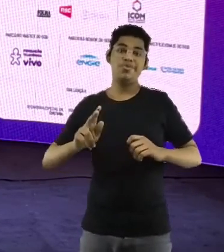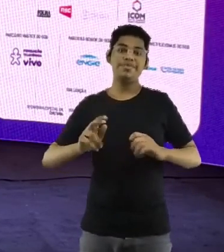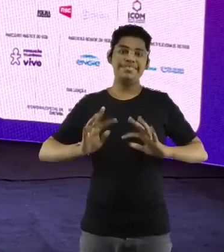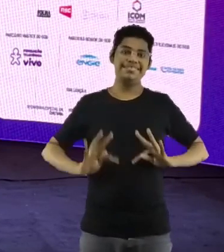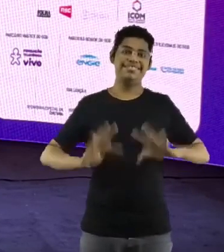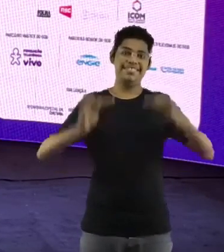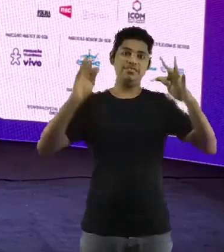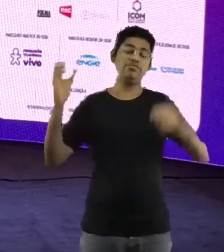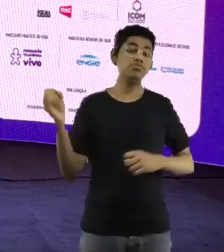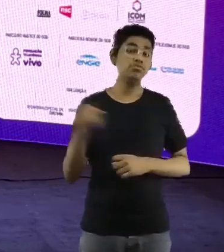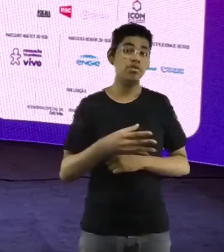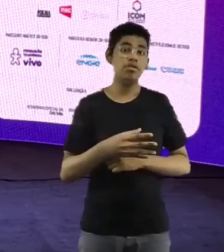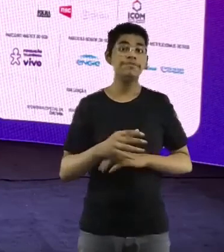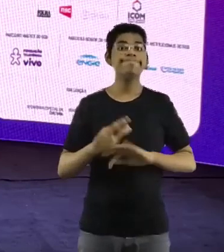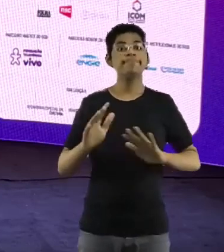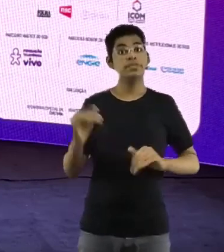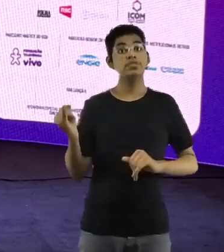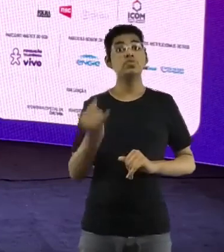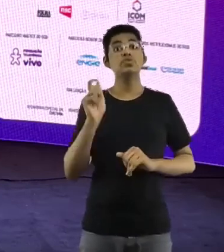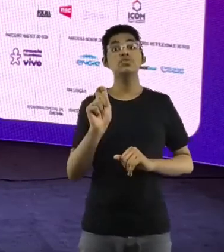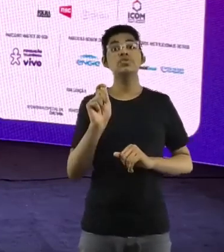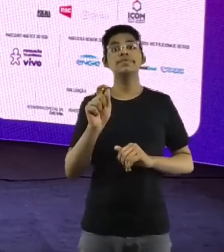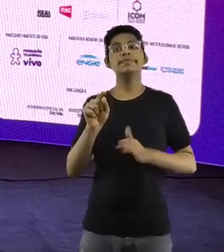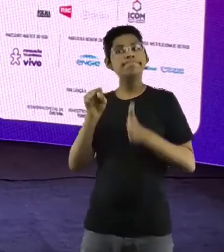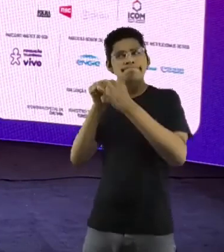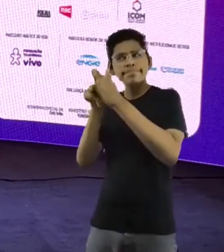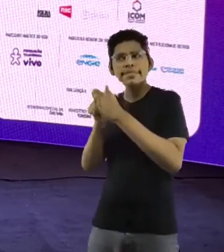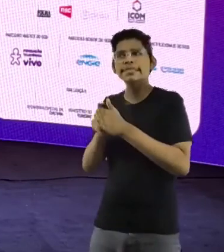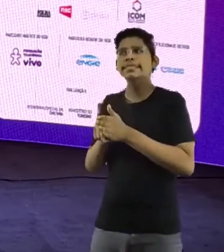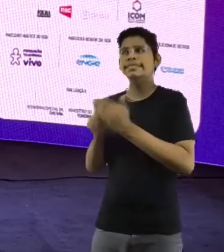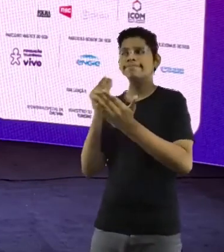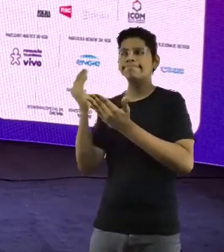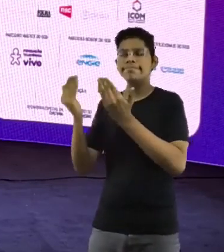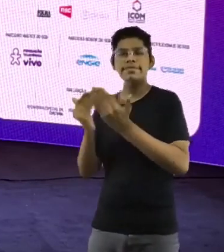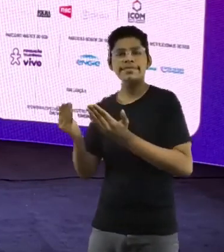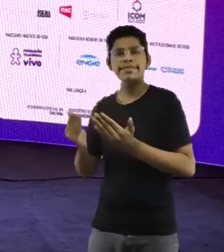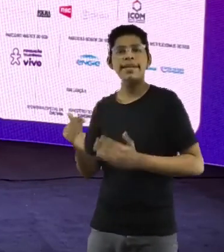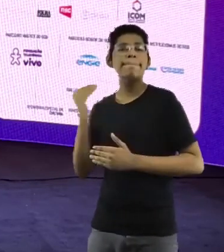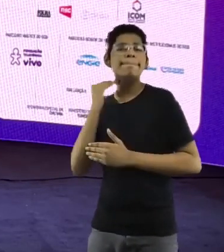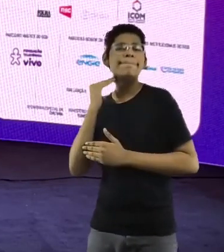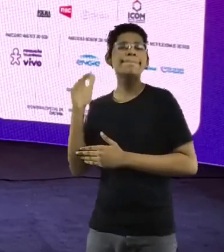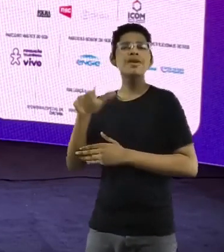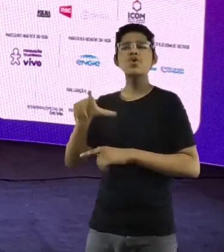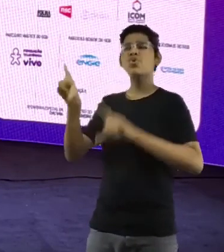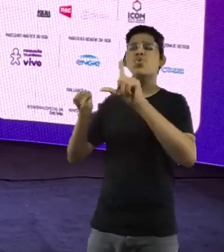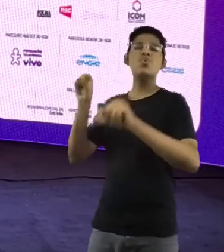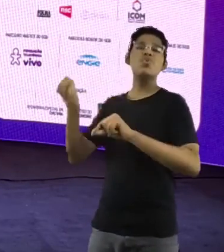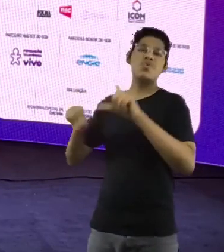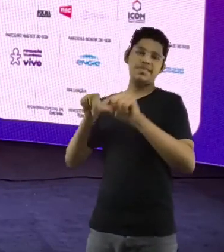justamente procurar as instituições que tenham feito esse trabalho da melhor forma.